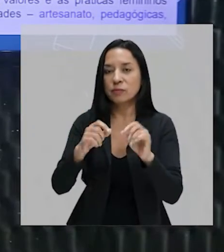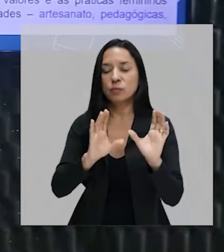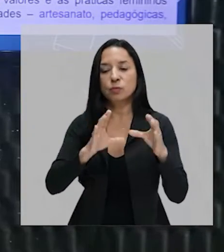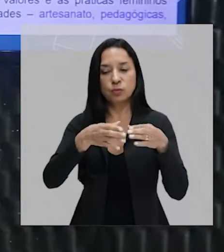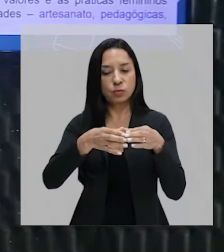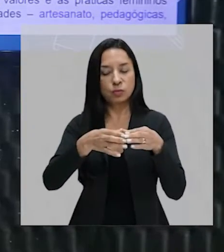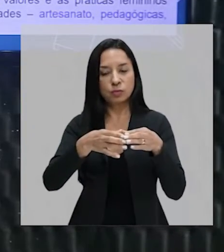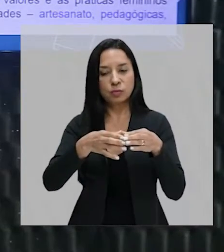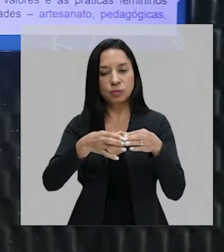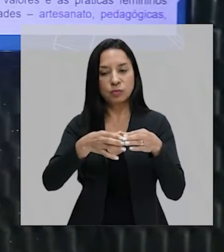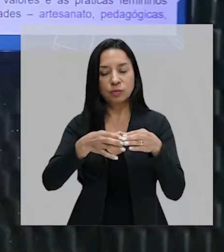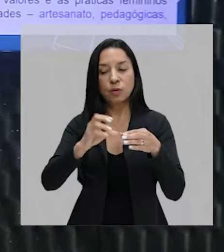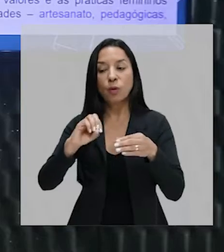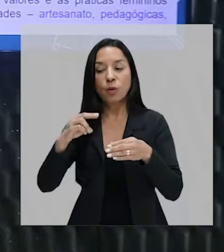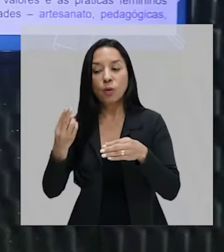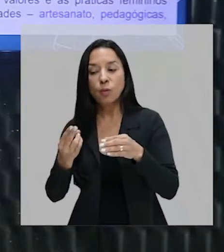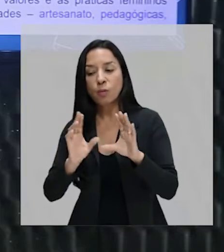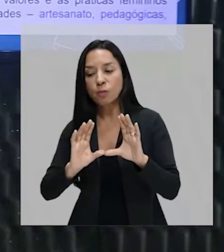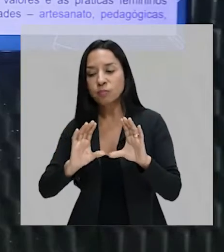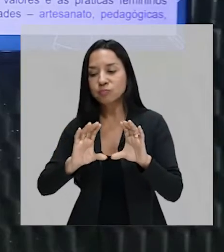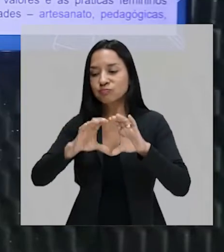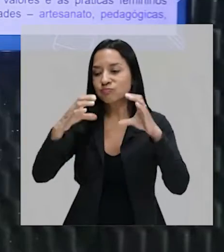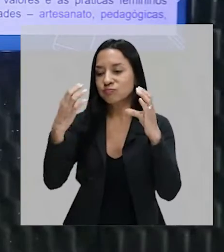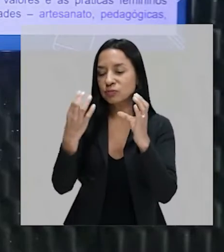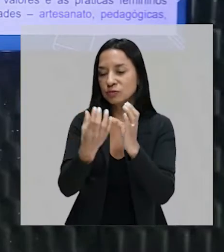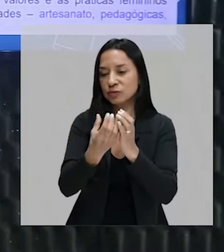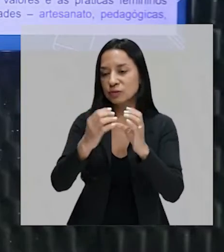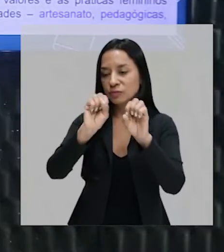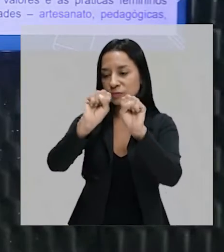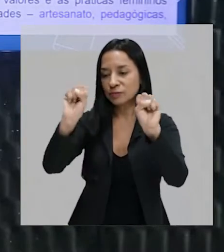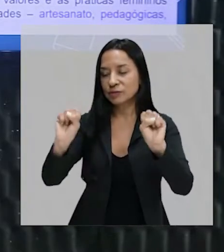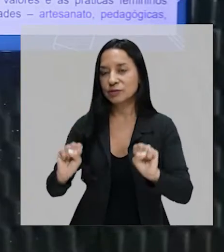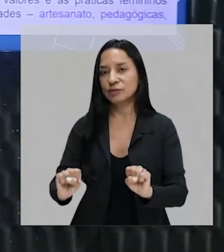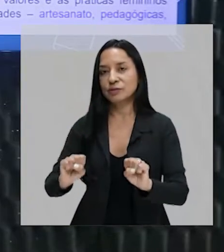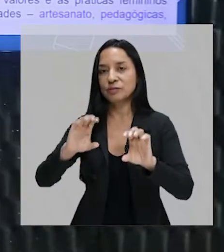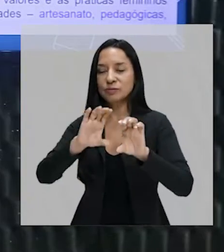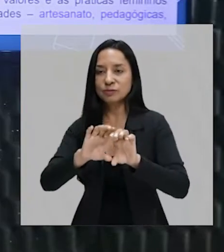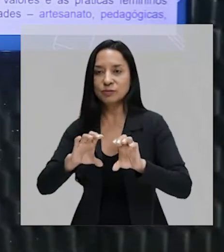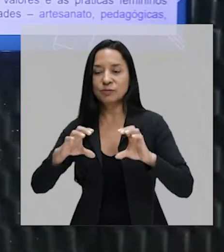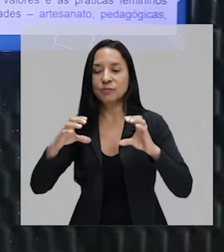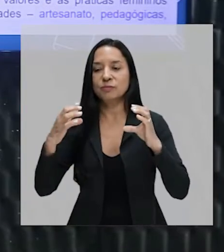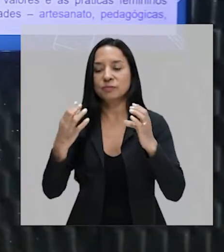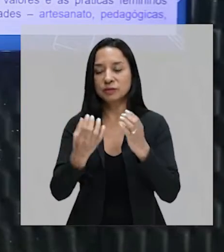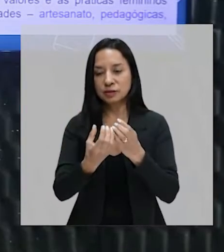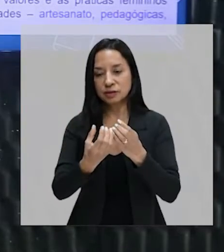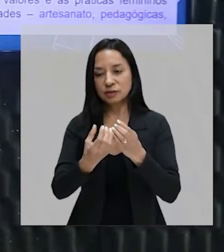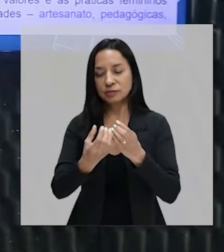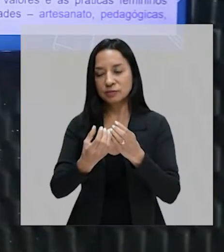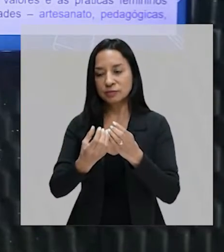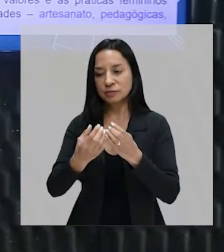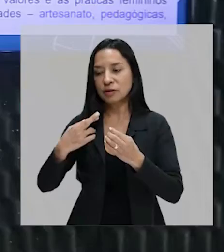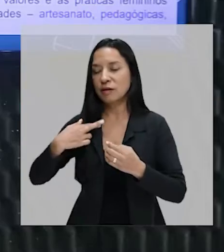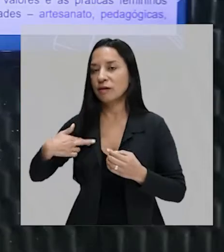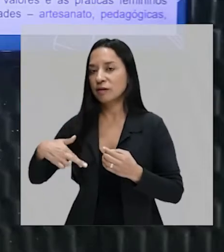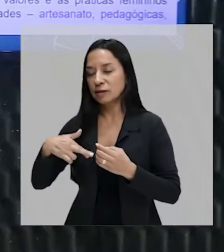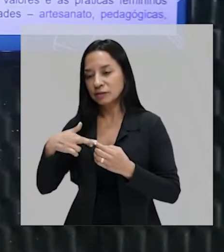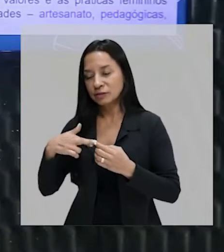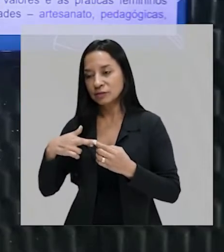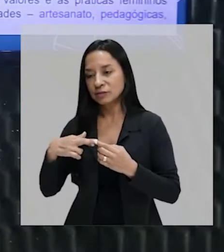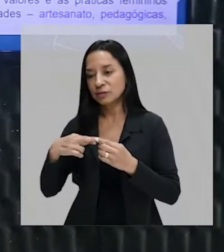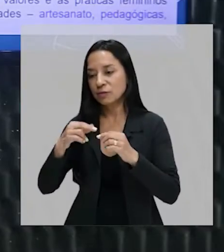atividade sistema comunitário a religião desses povos